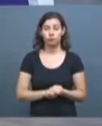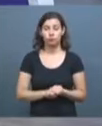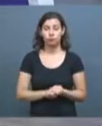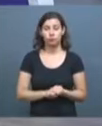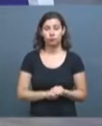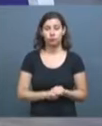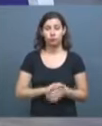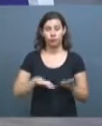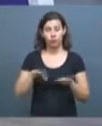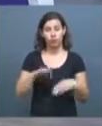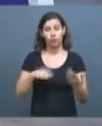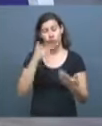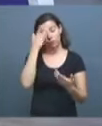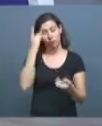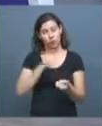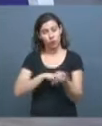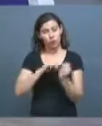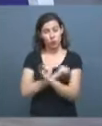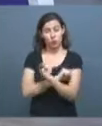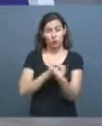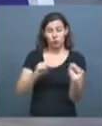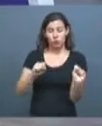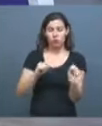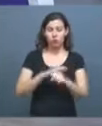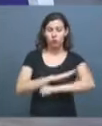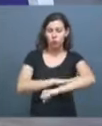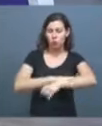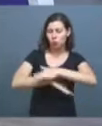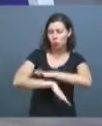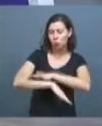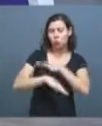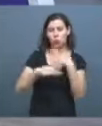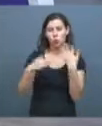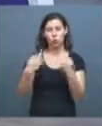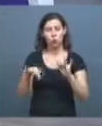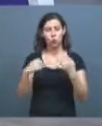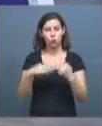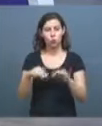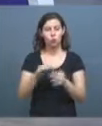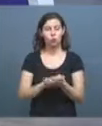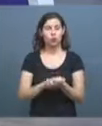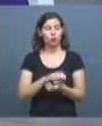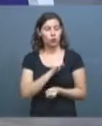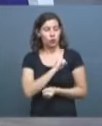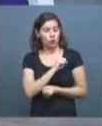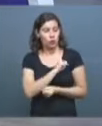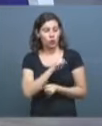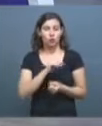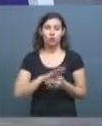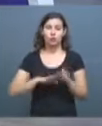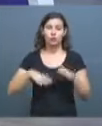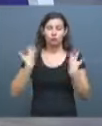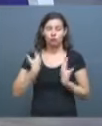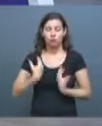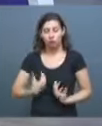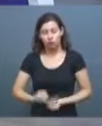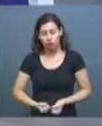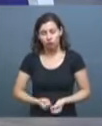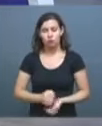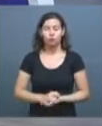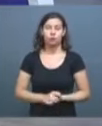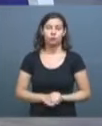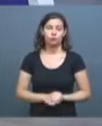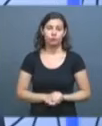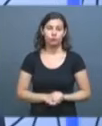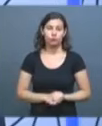em uma reação de estresse aguda, ela pode, inclusive, ter dores musculares, dor, tudo isso. Ela pode ter taquicardia, sensação de cansaço, exaustão. E